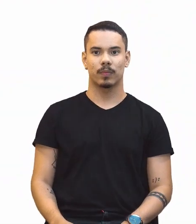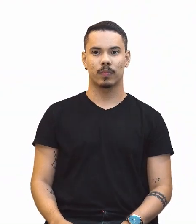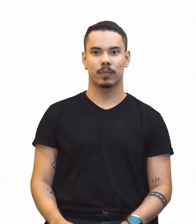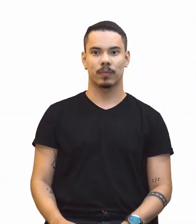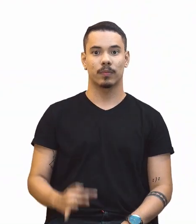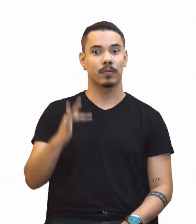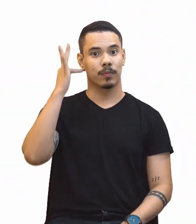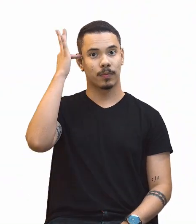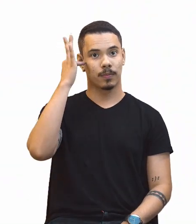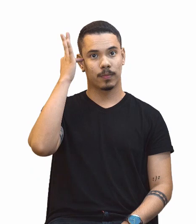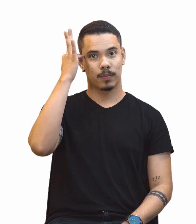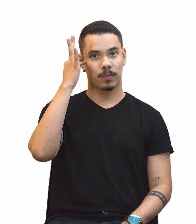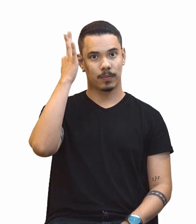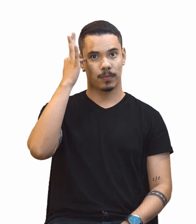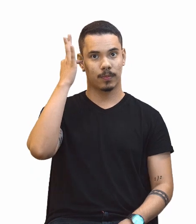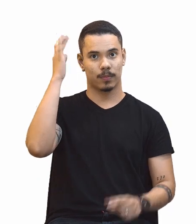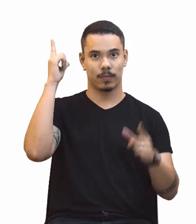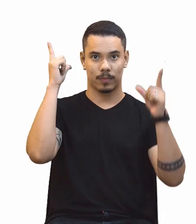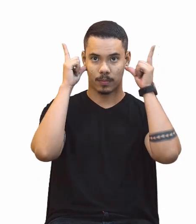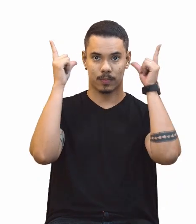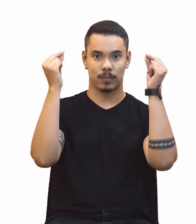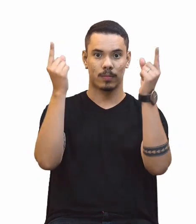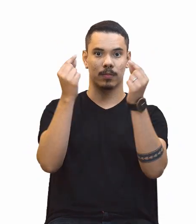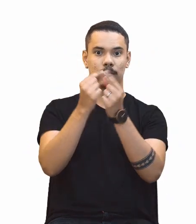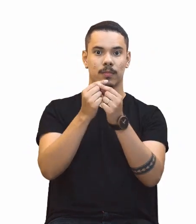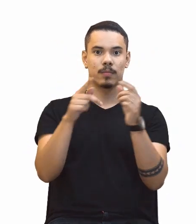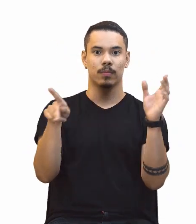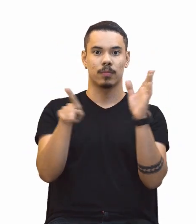Filosofia grega clássica, Platão e Aristóteles.